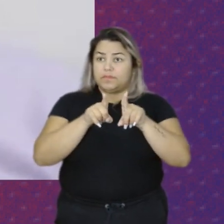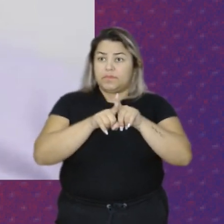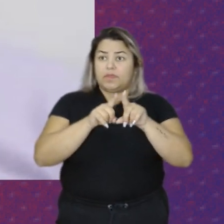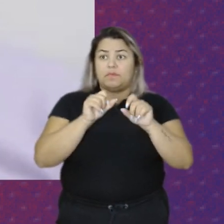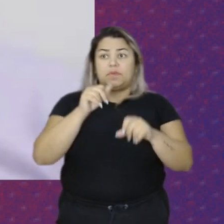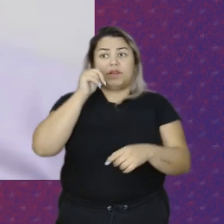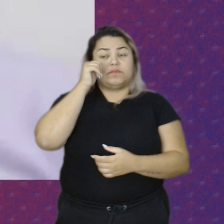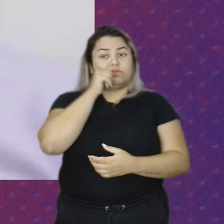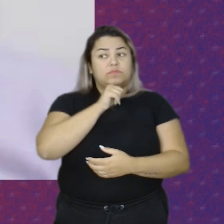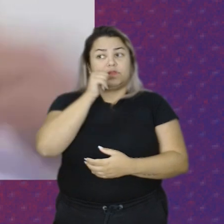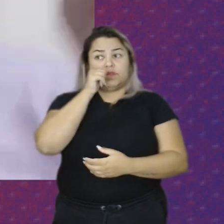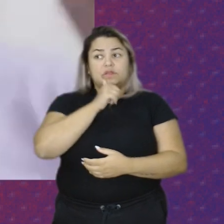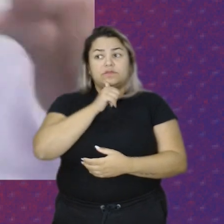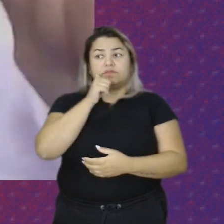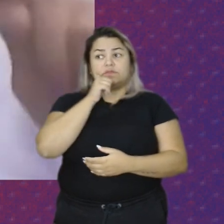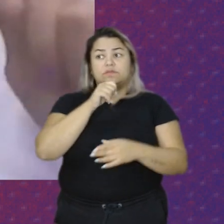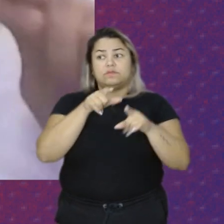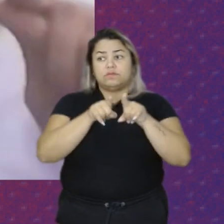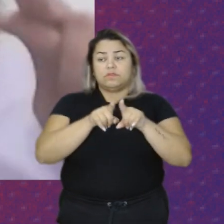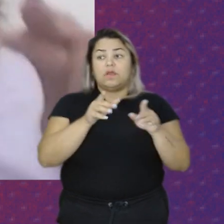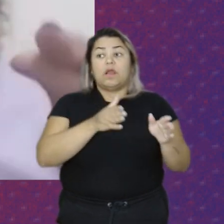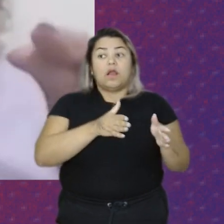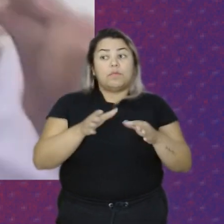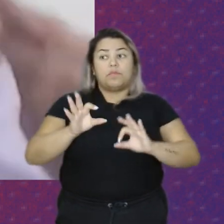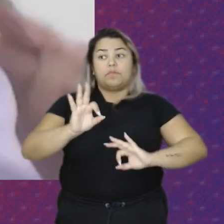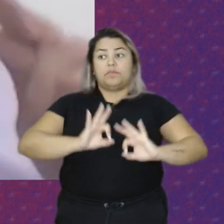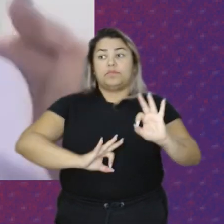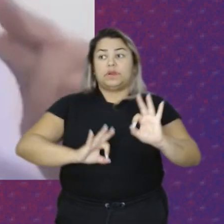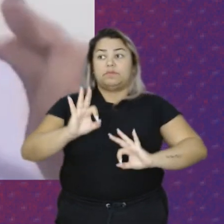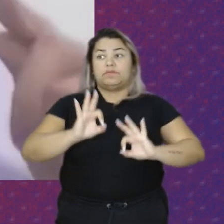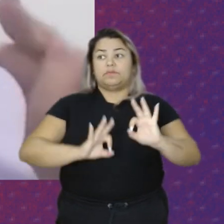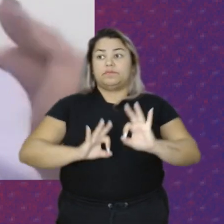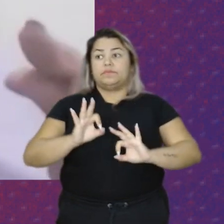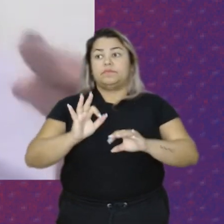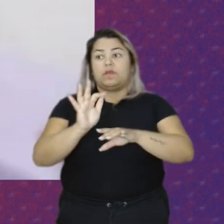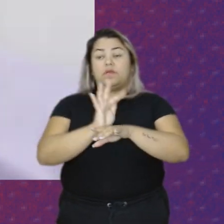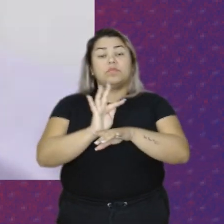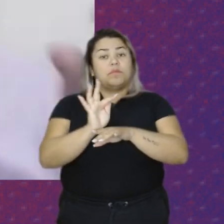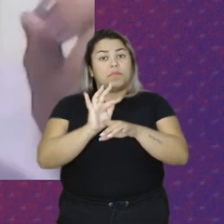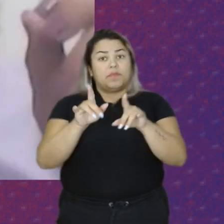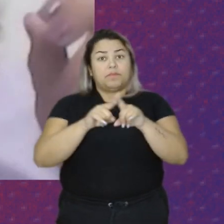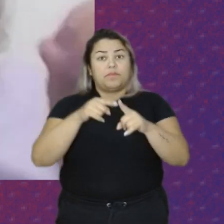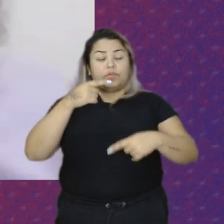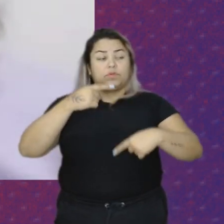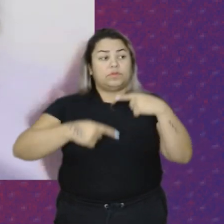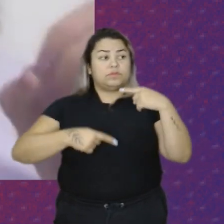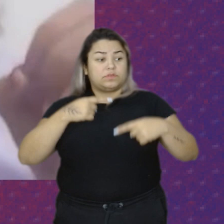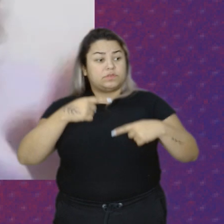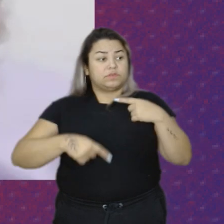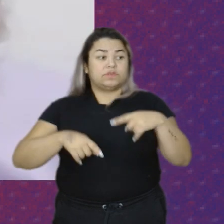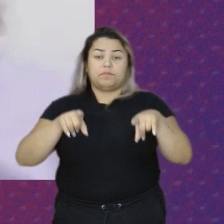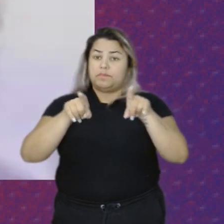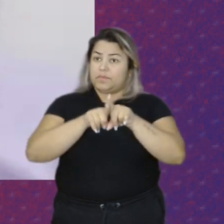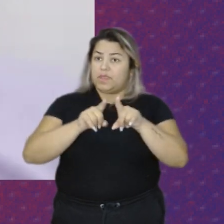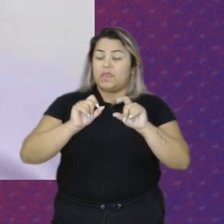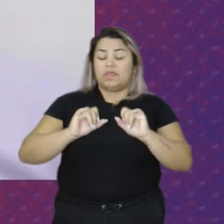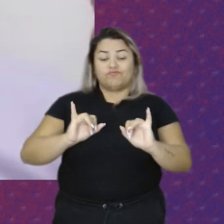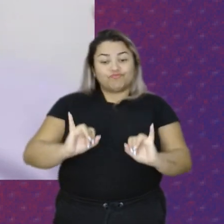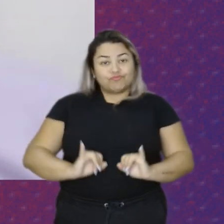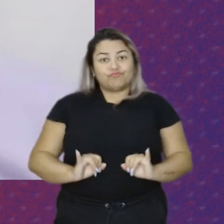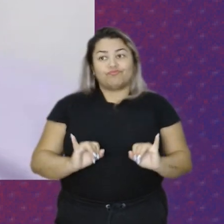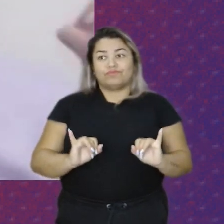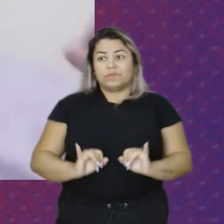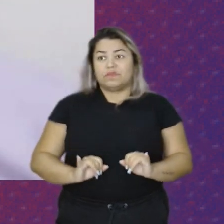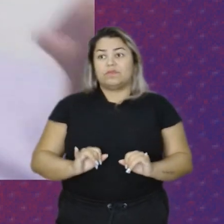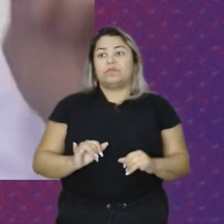as mulheres também no processo preparatório da formação política, que esse é um ponto crucial.